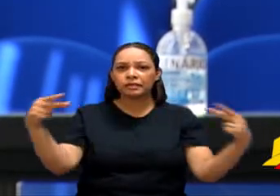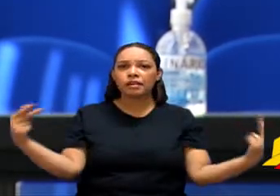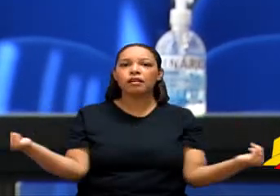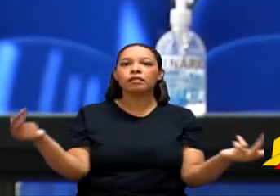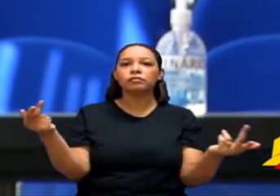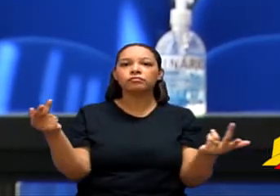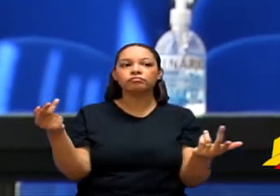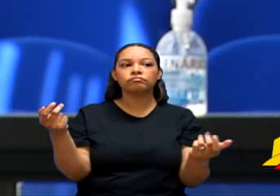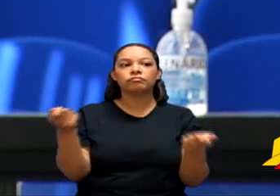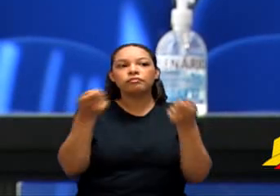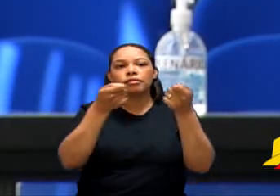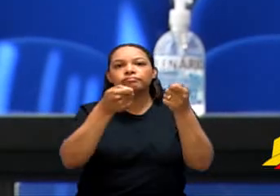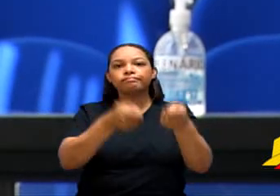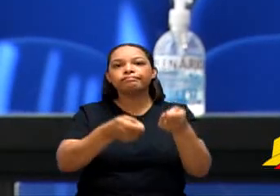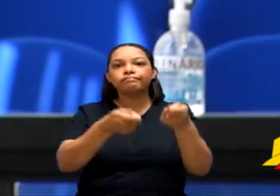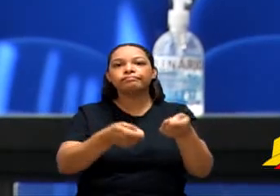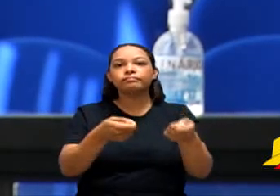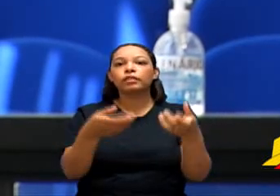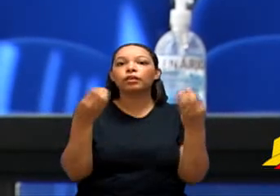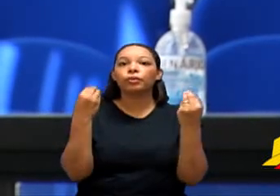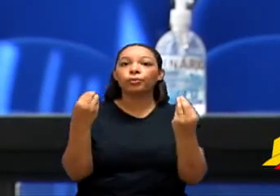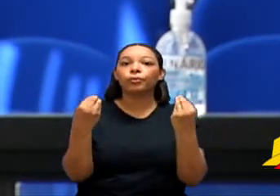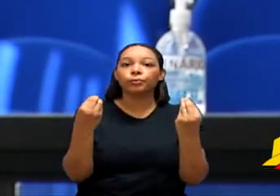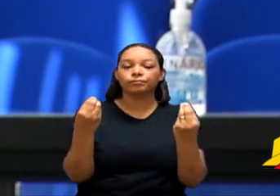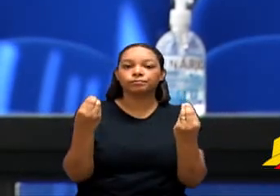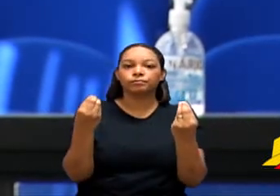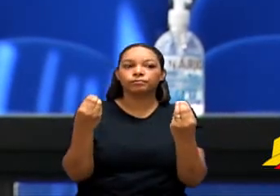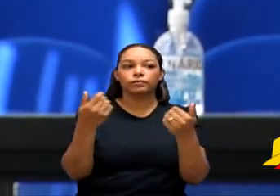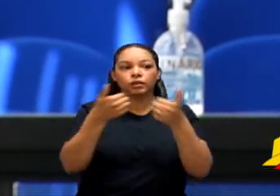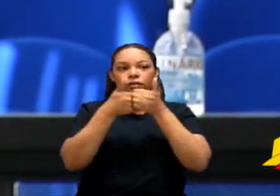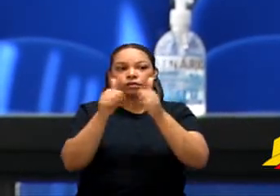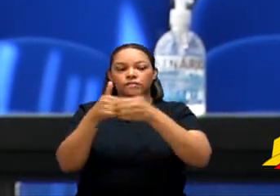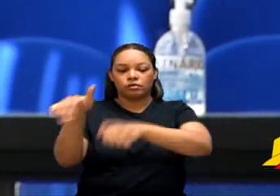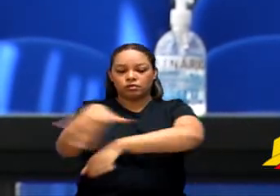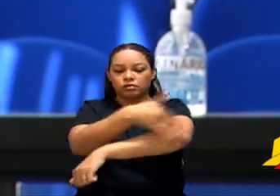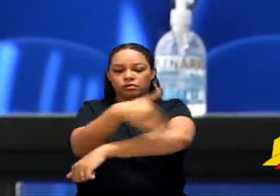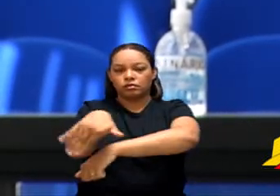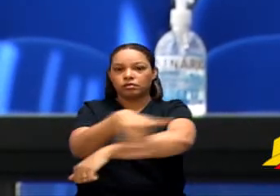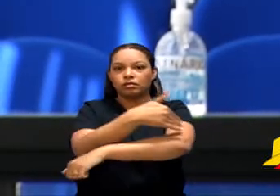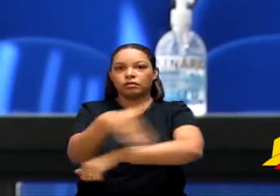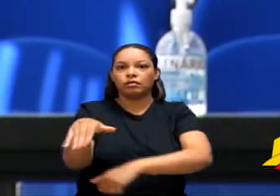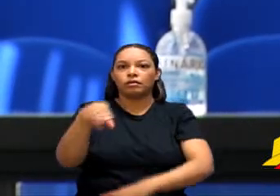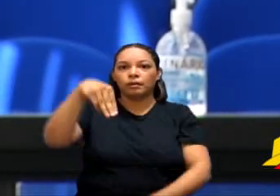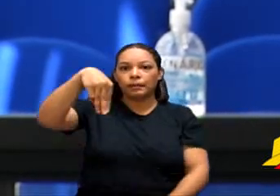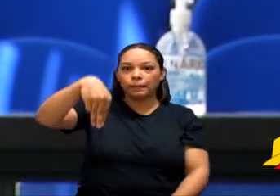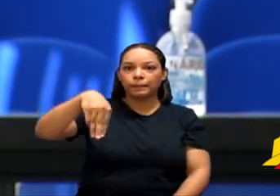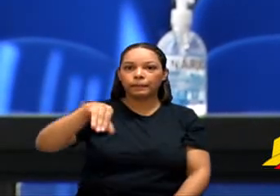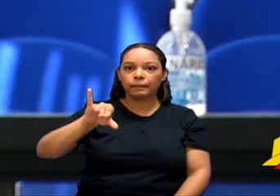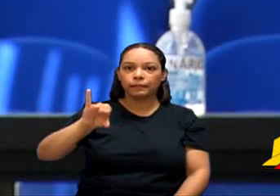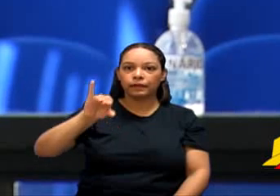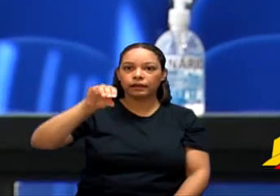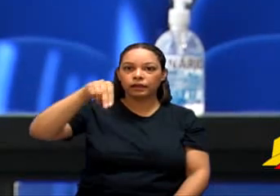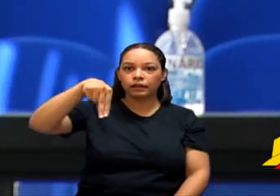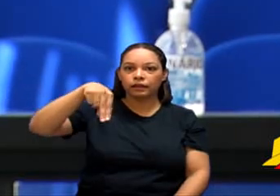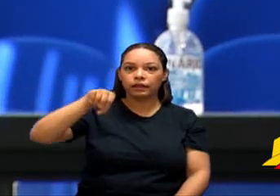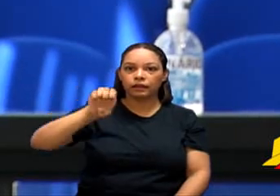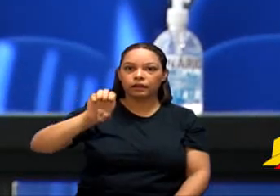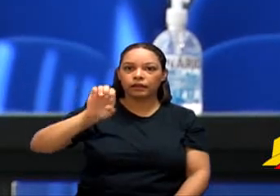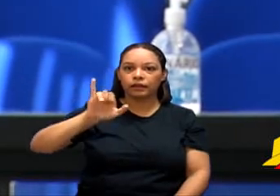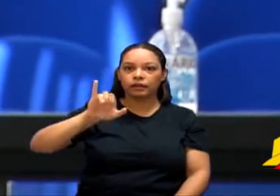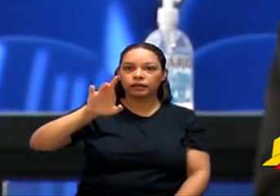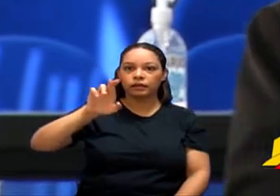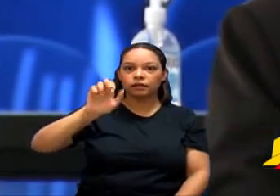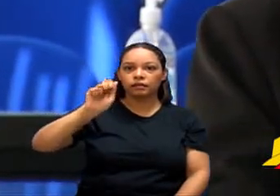cobrando a mudança da linha de ônibus do Mineirão. Eu gostaria de saber o porquê que foi mudado. Porque dizem que tem um mercado lá